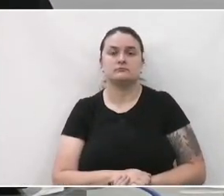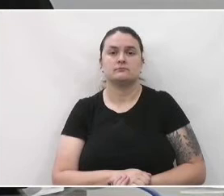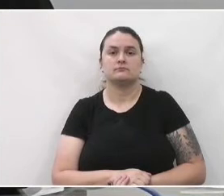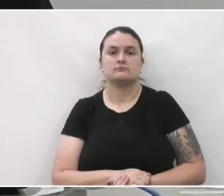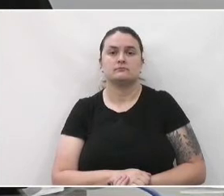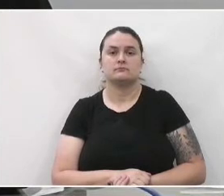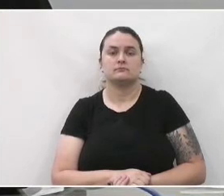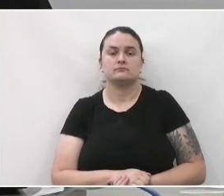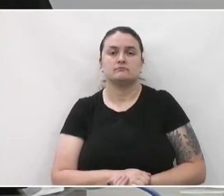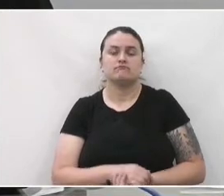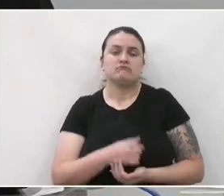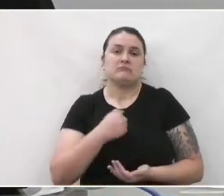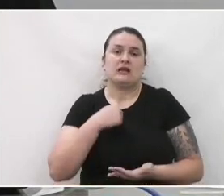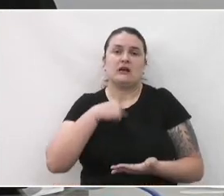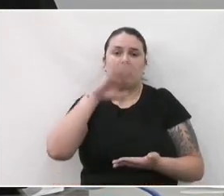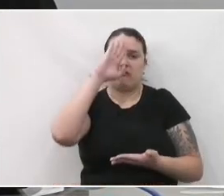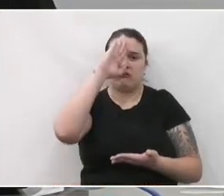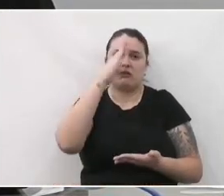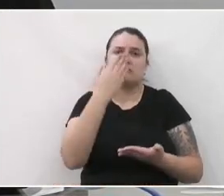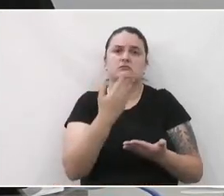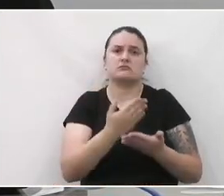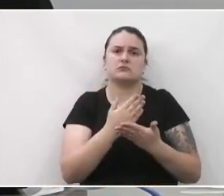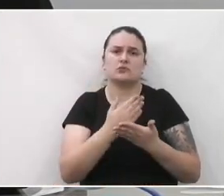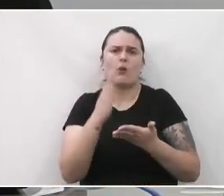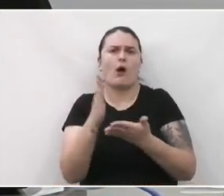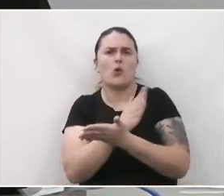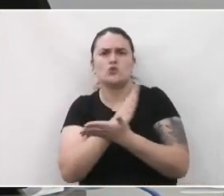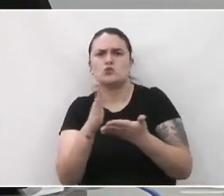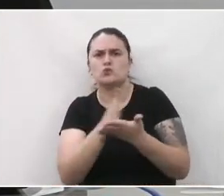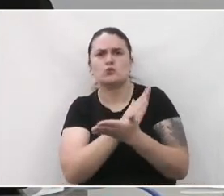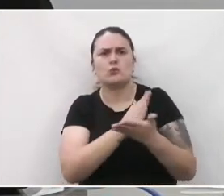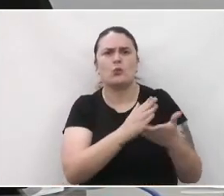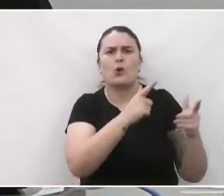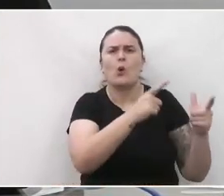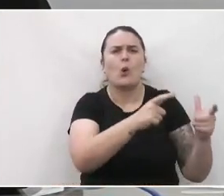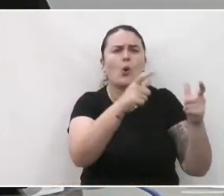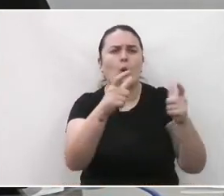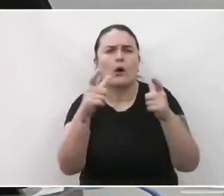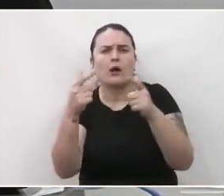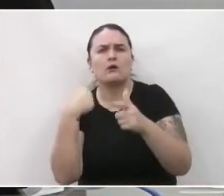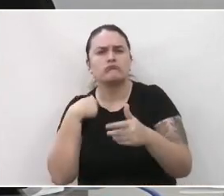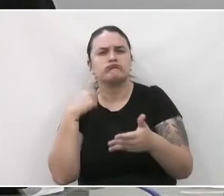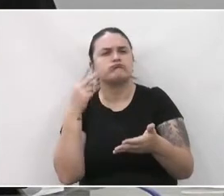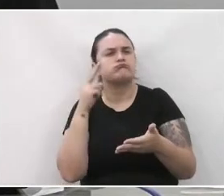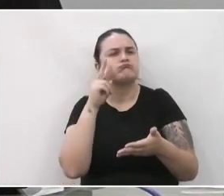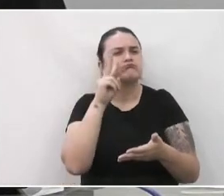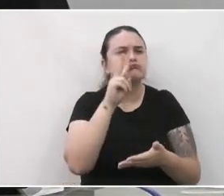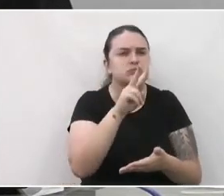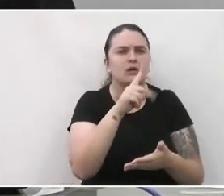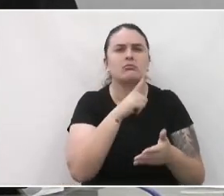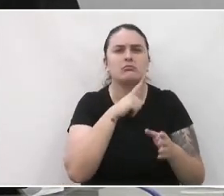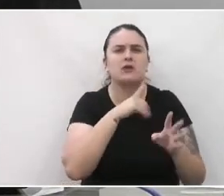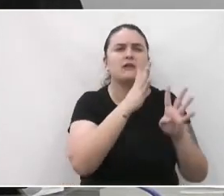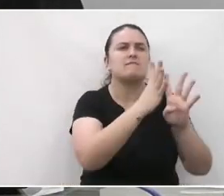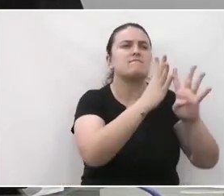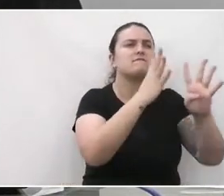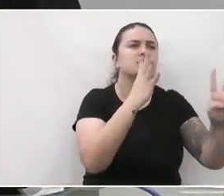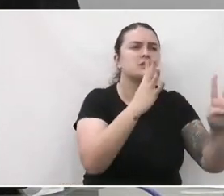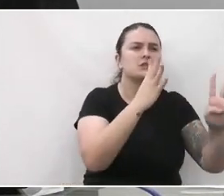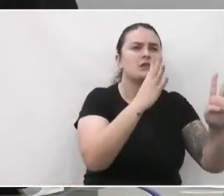mas creio eu, né, em alguns lugares verifiquei em loco também que tinha fila do lado de